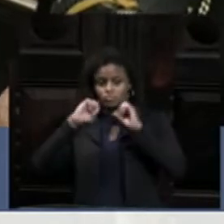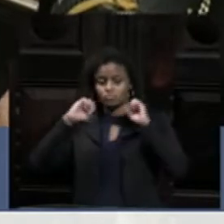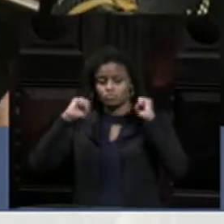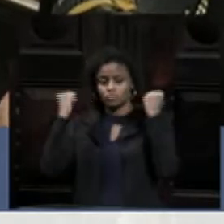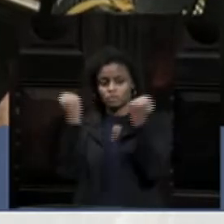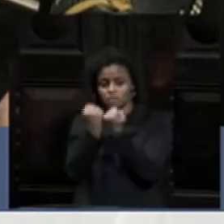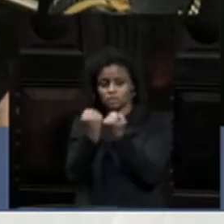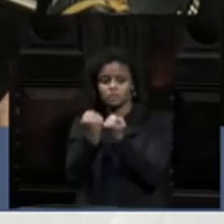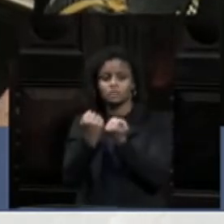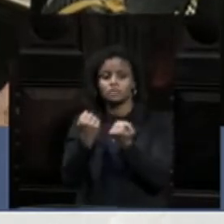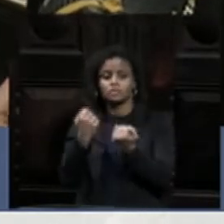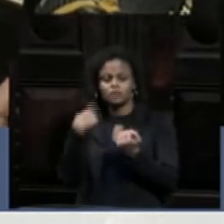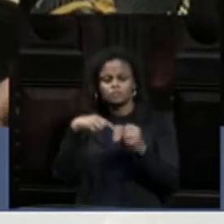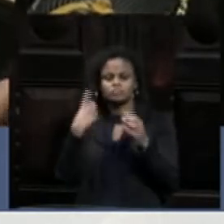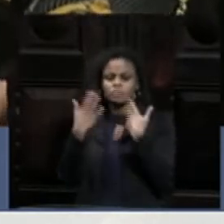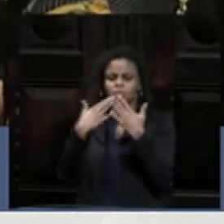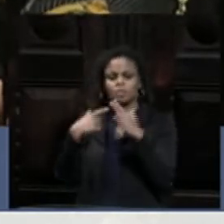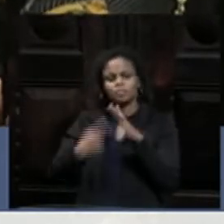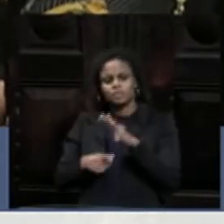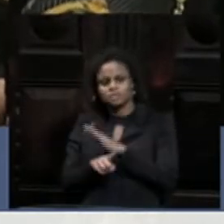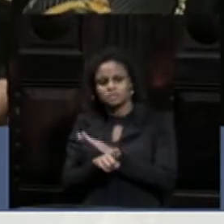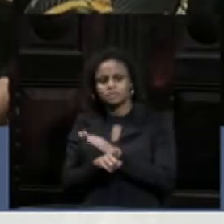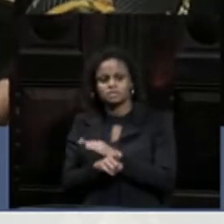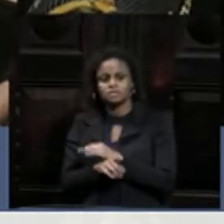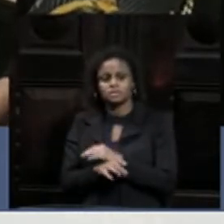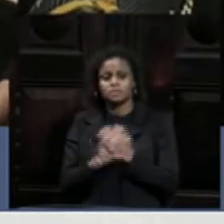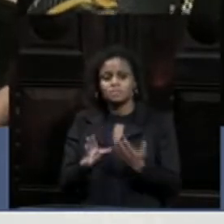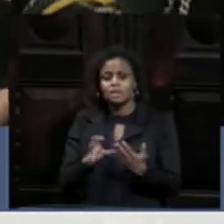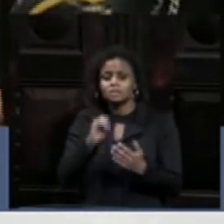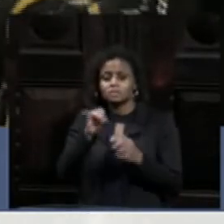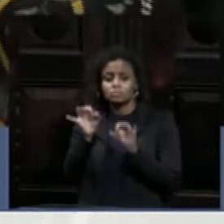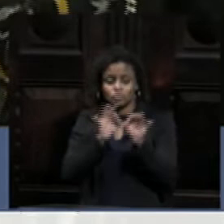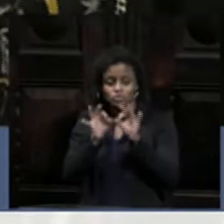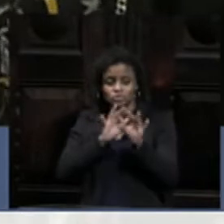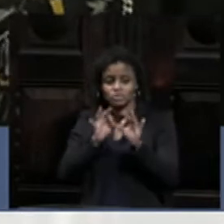dessa maneira realmente com o projeto chegando... Entrando